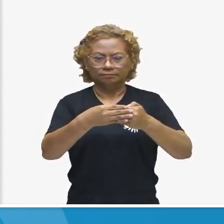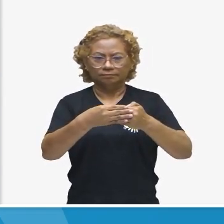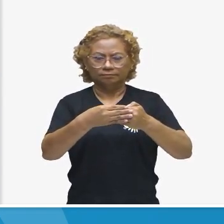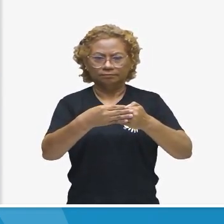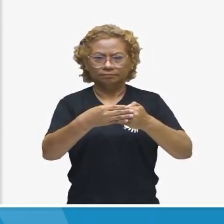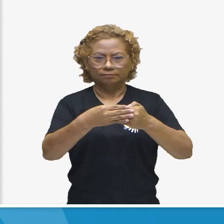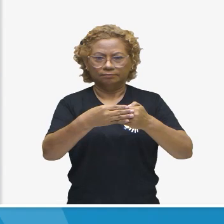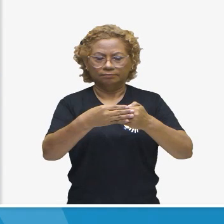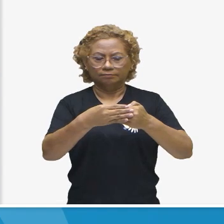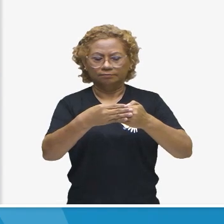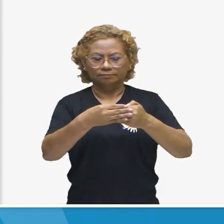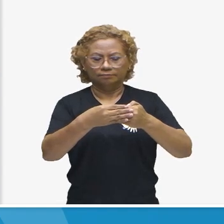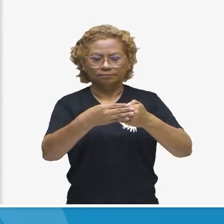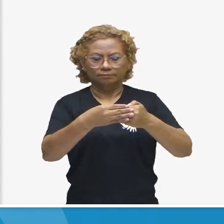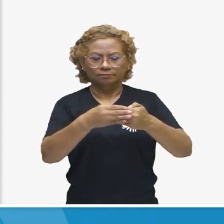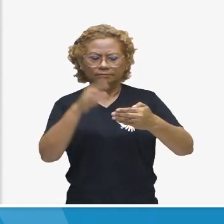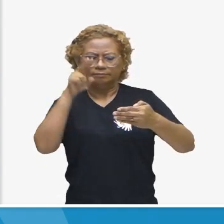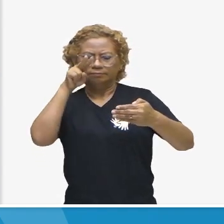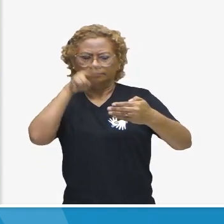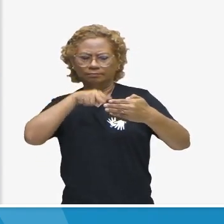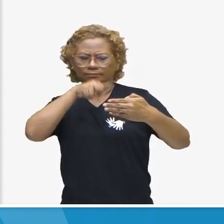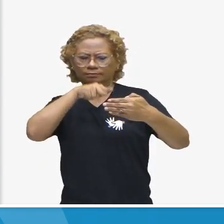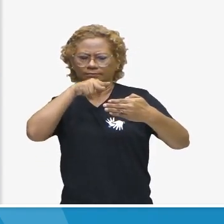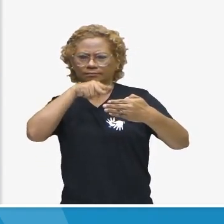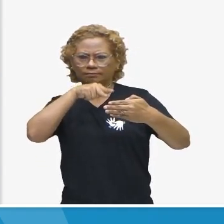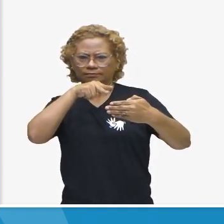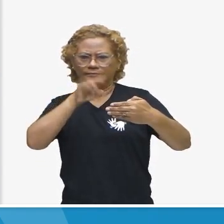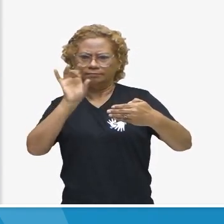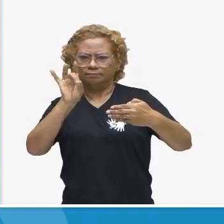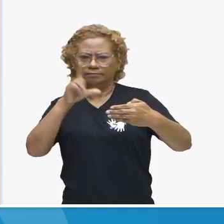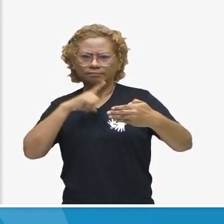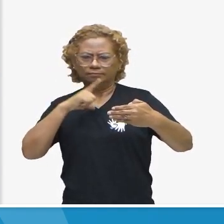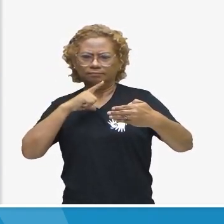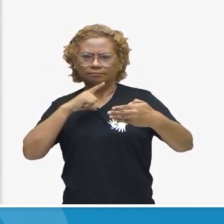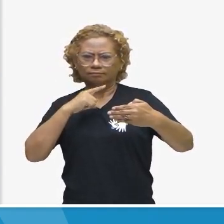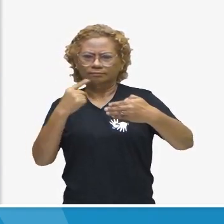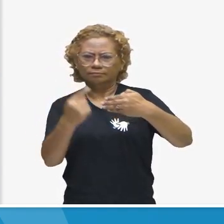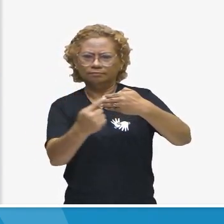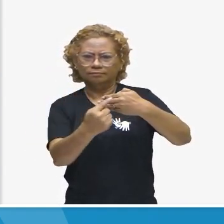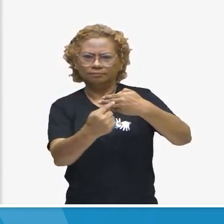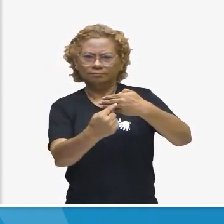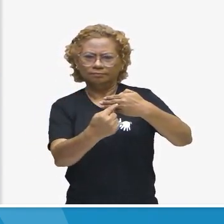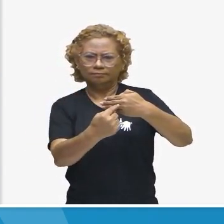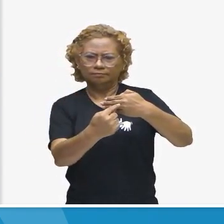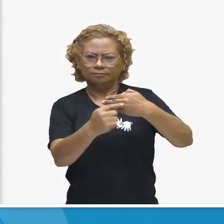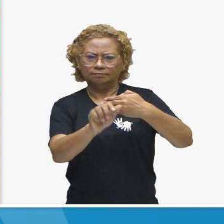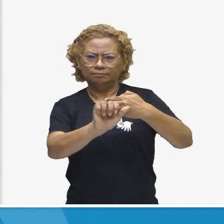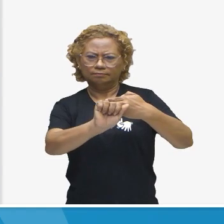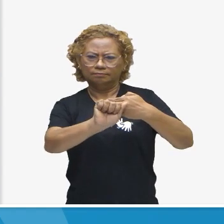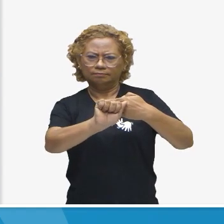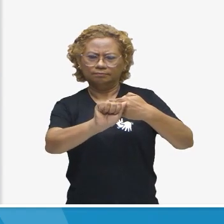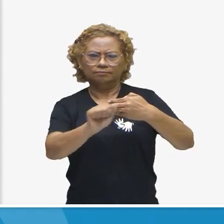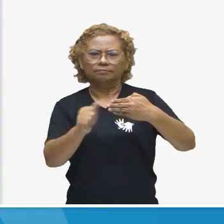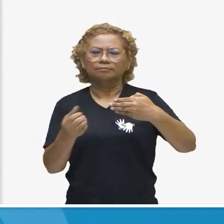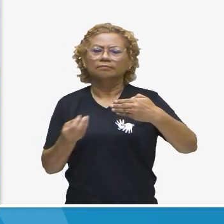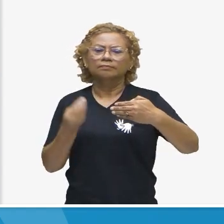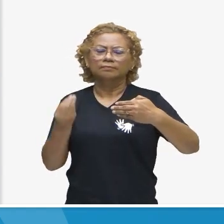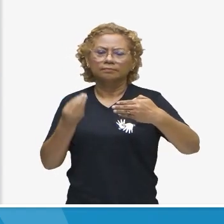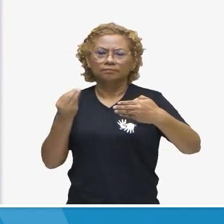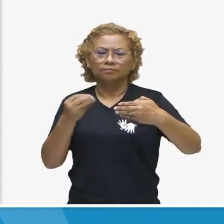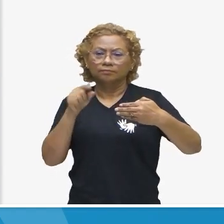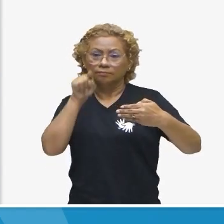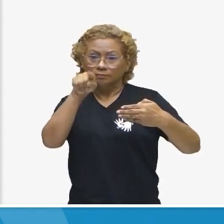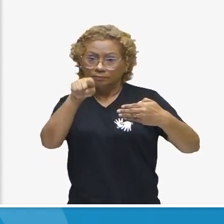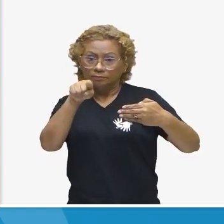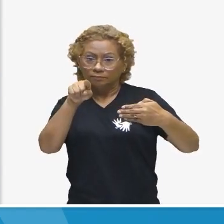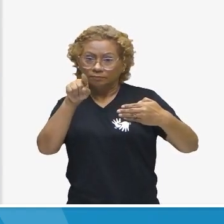vista diferente, vejam, agora eu só tenho um ponto. Professor, o que seria esse ponto? Esse ponto é como se você estivesse olhando esse